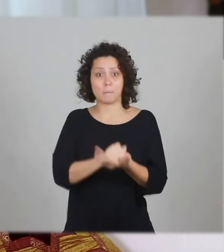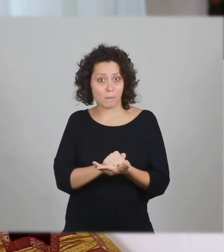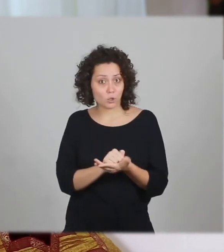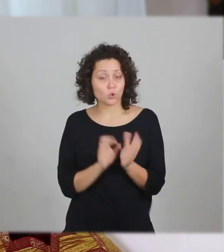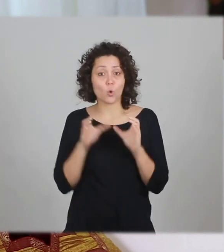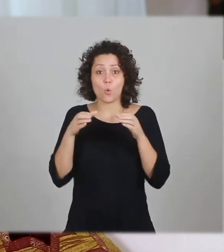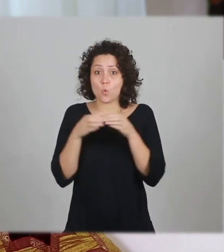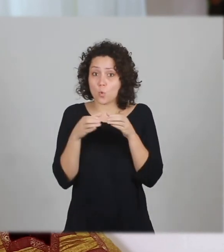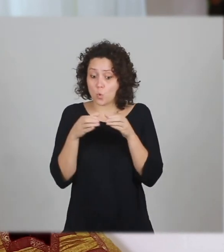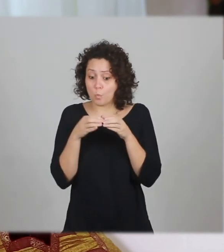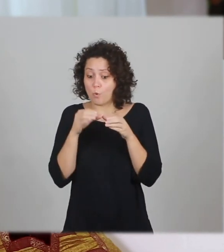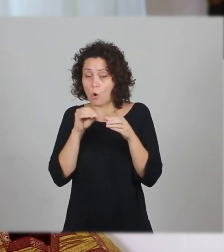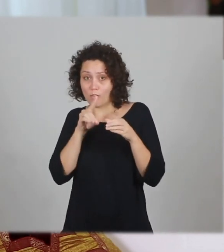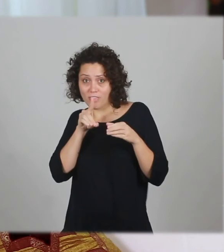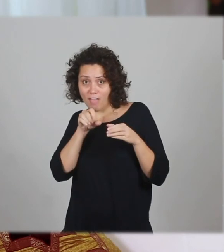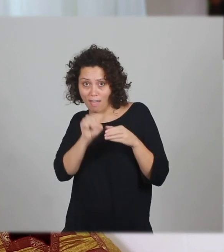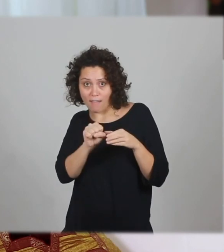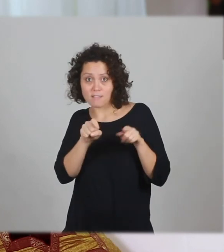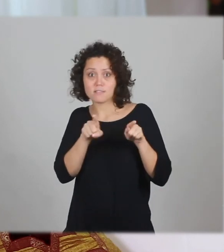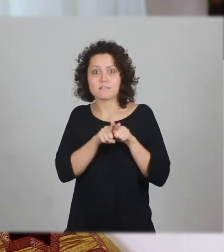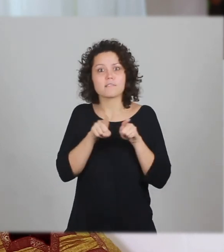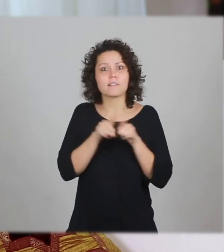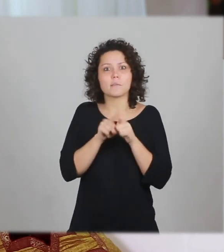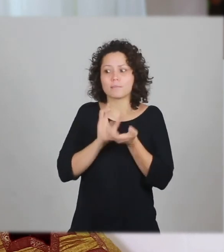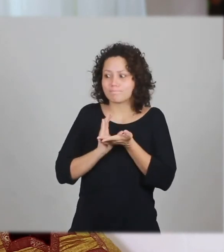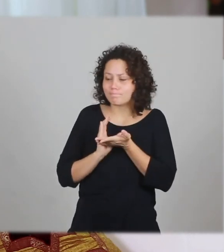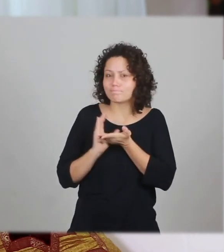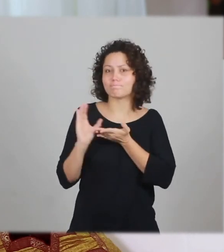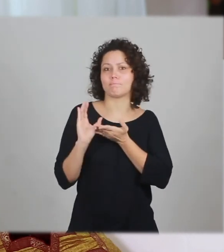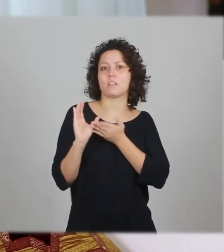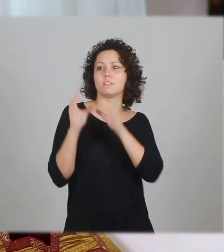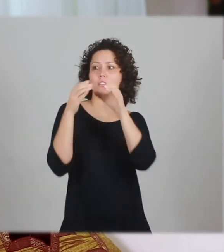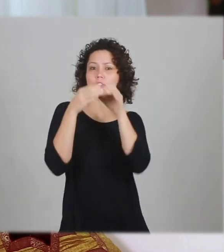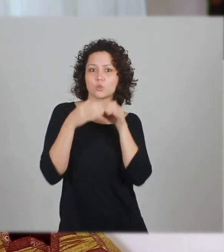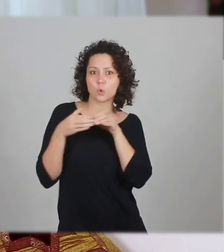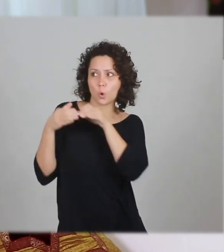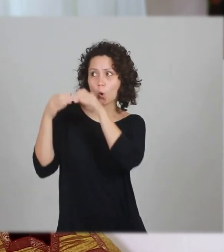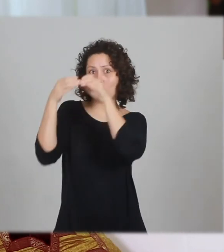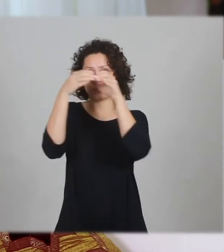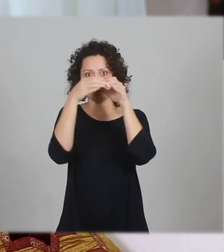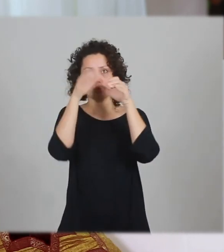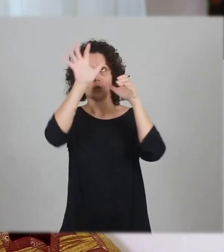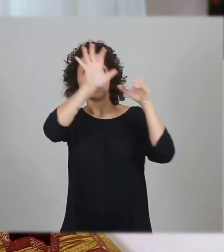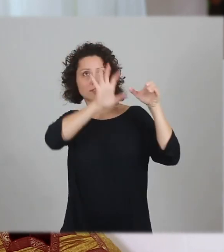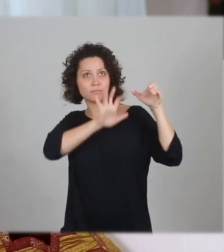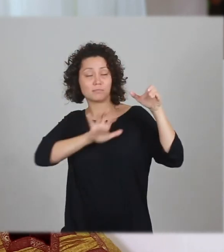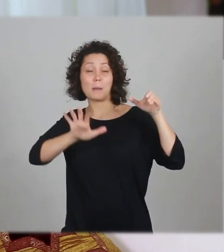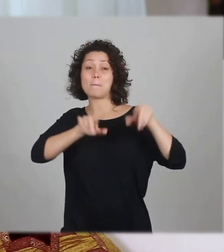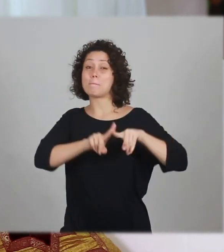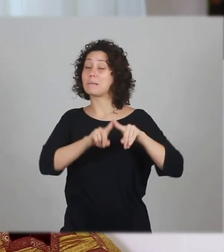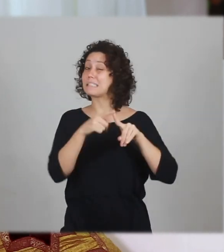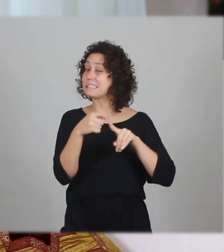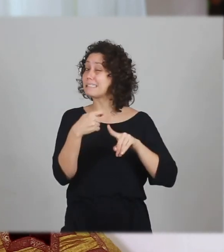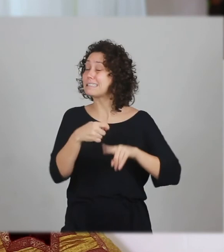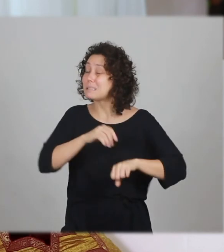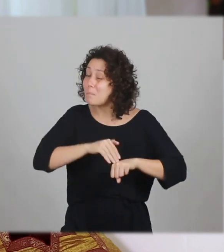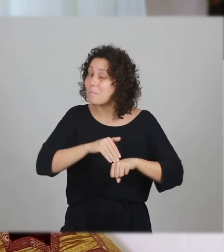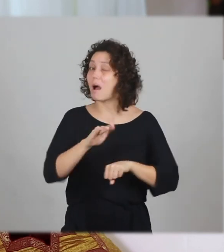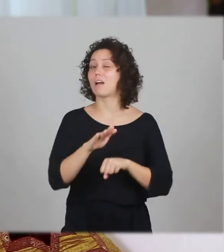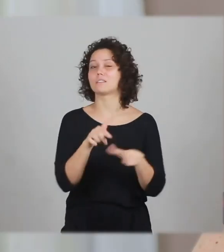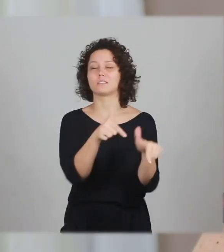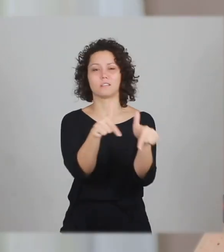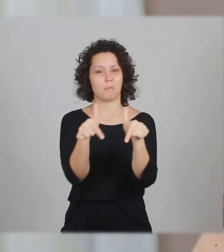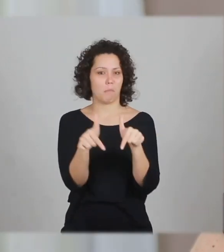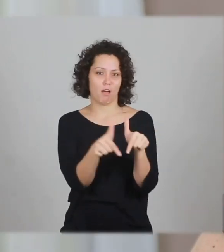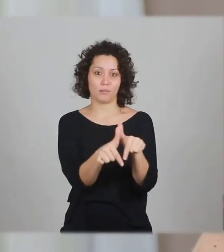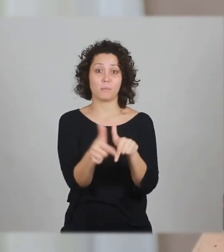ainda precisa ser feito, inclusive no sentido de garantir que avanços conquistados em políticas sociais sejam mantidos e